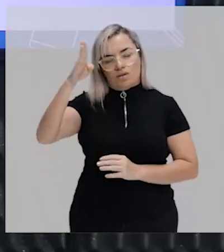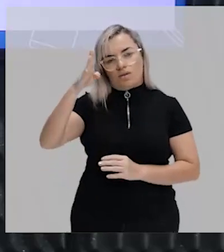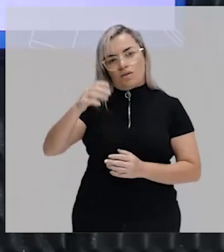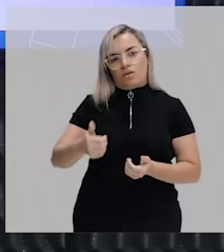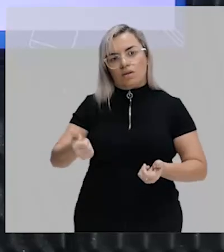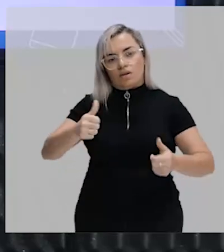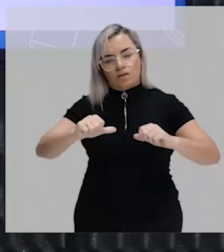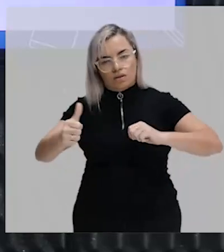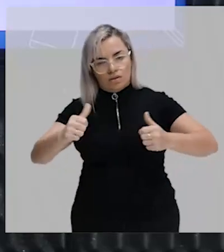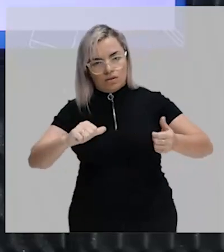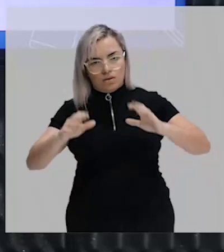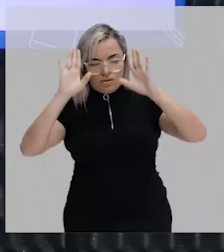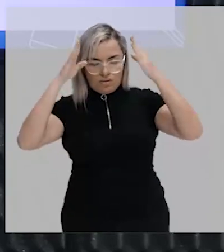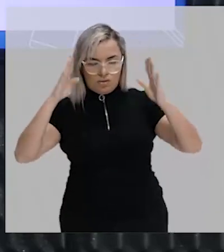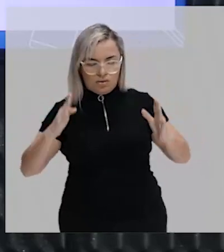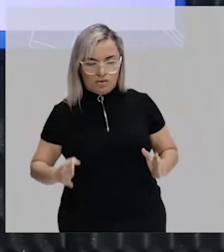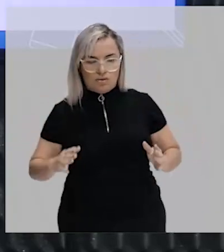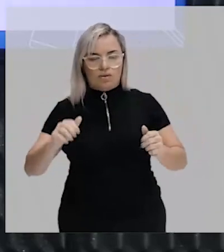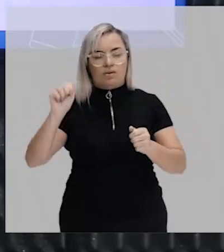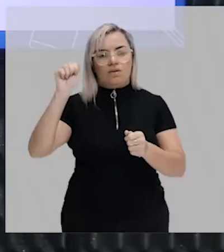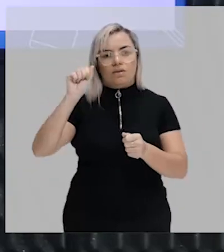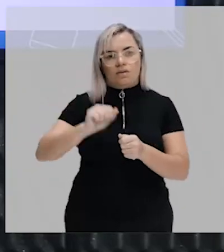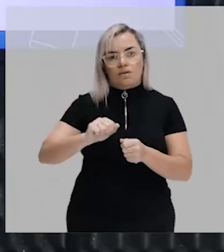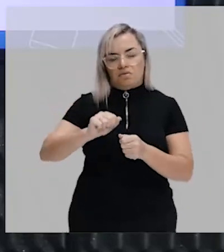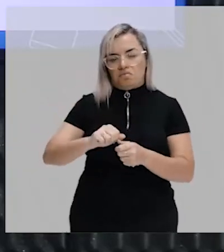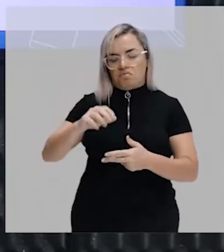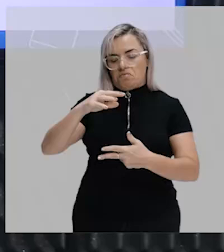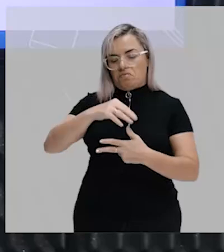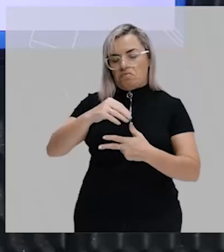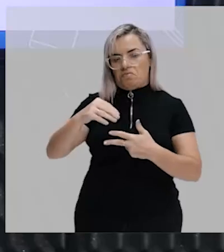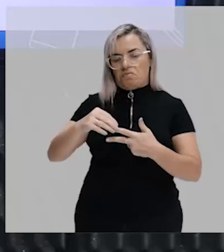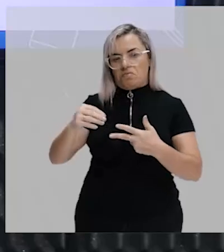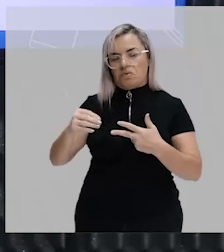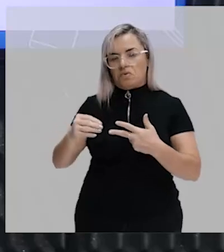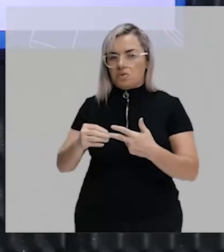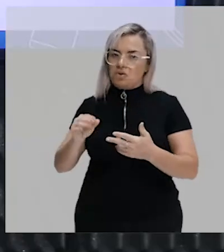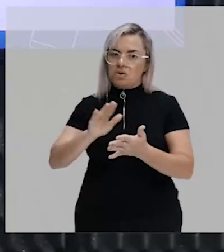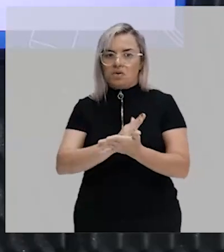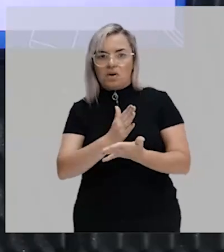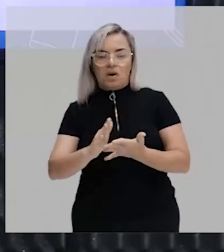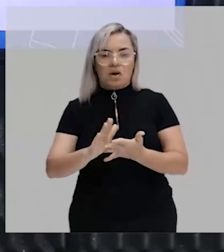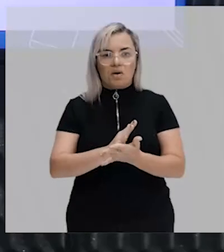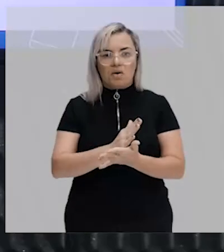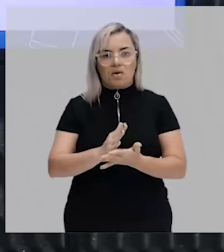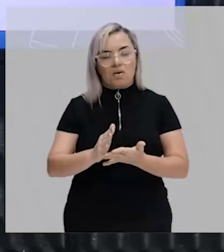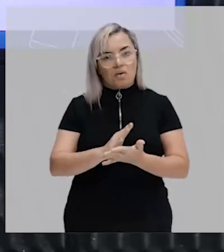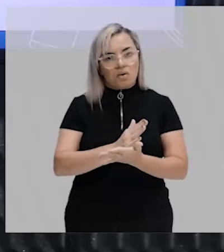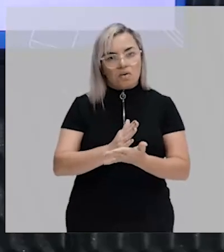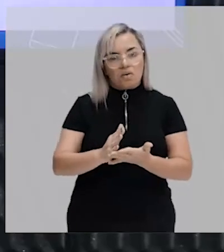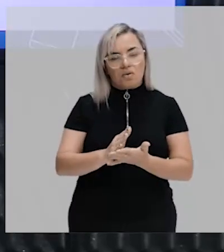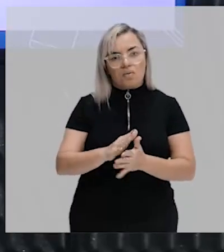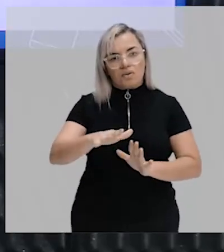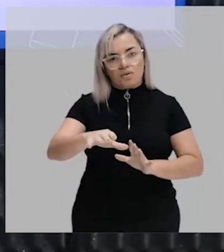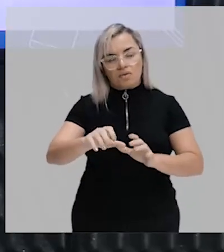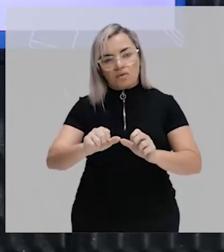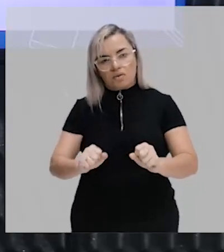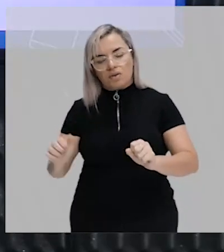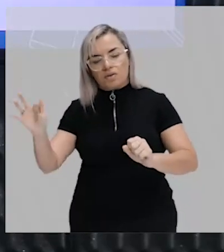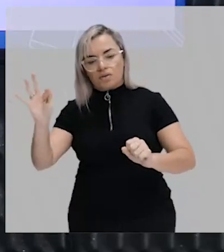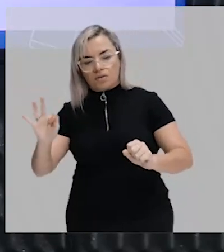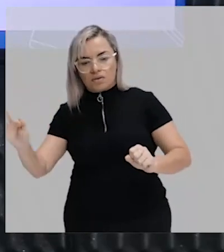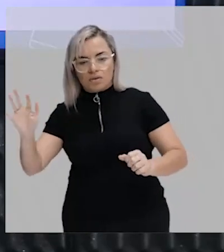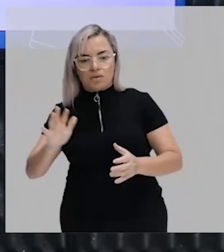nós analisamos e nós fazemos pelo Enem ou em algumas outras universidades, tá? Então,